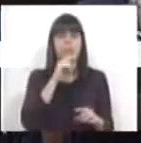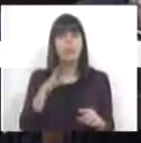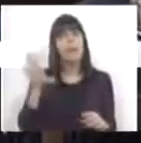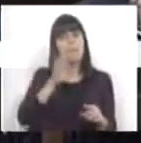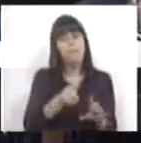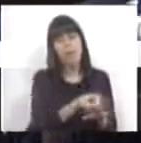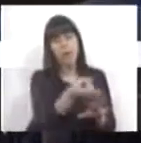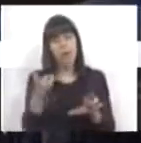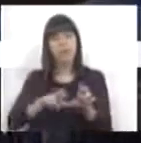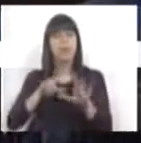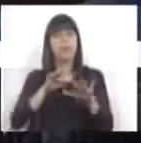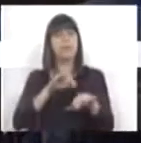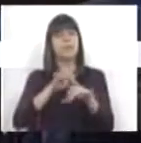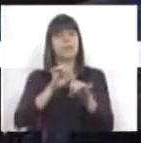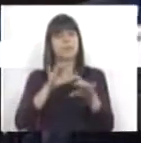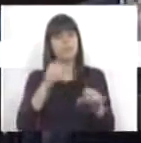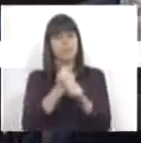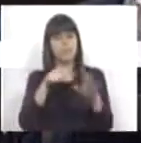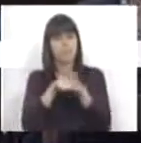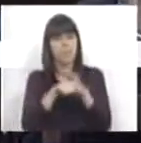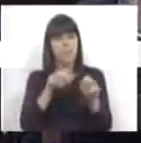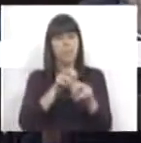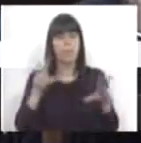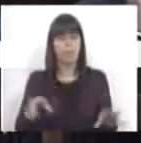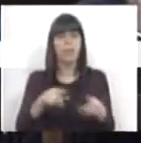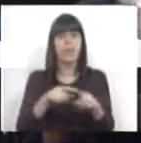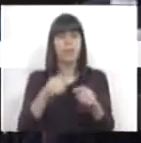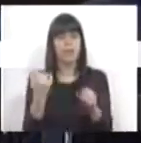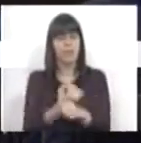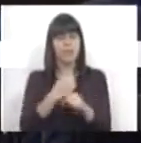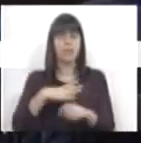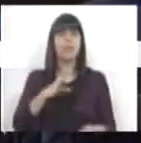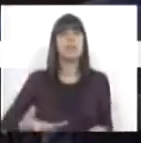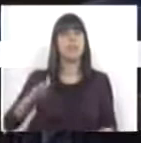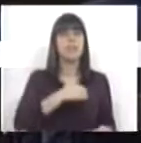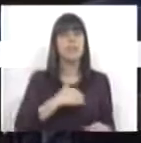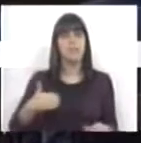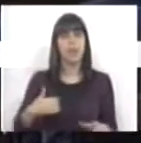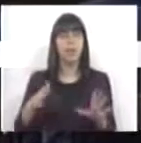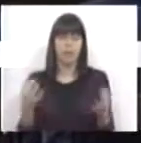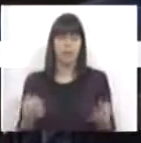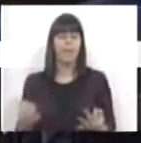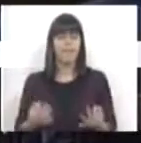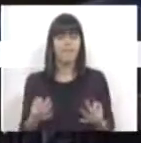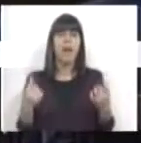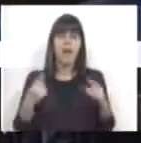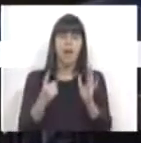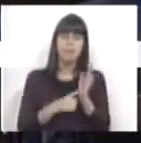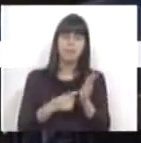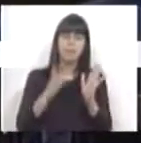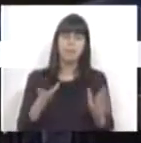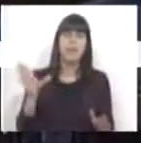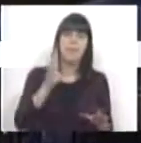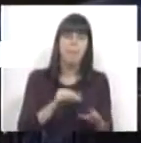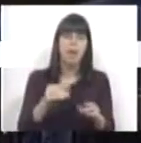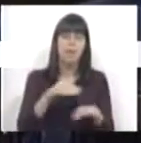de haver mais vagas para internato médico dentro do Serviço Nacional de Saúde. E sim, há a necessidade de